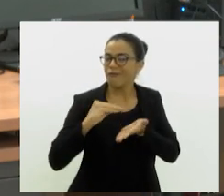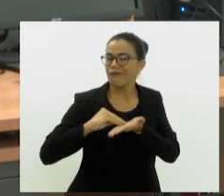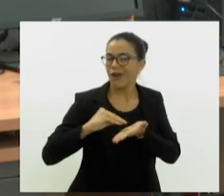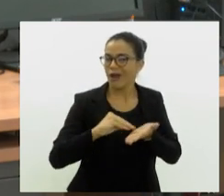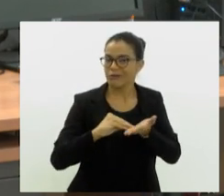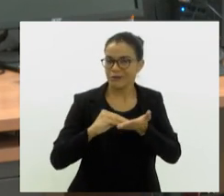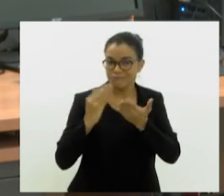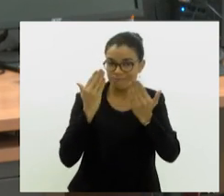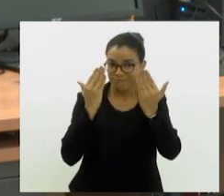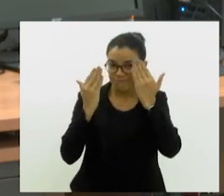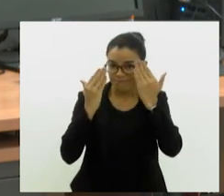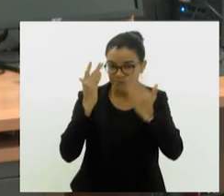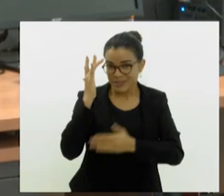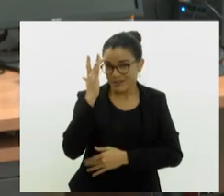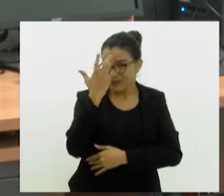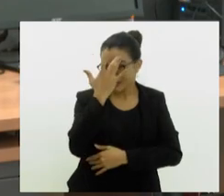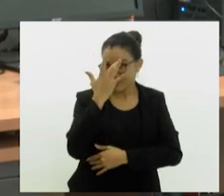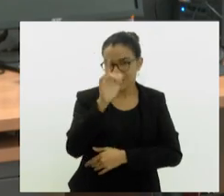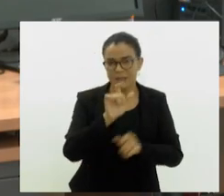saúde mental dos indivíduos.